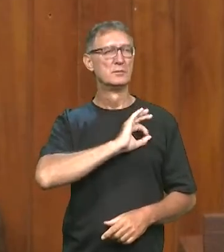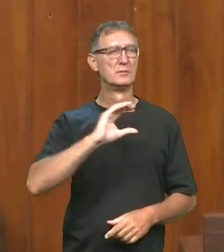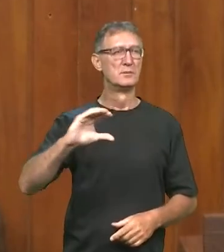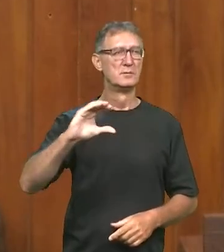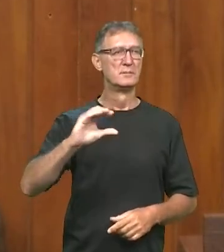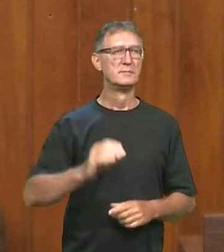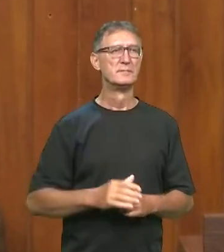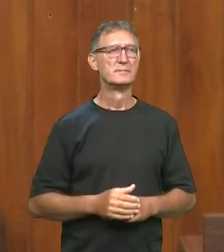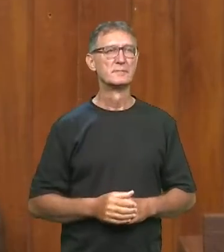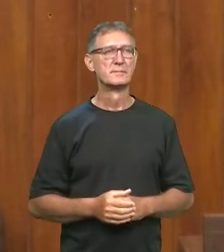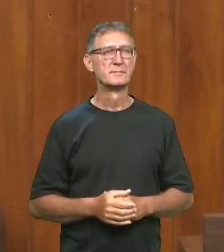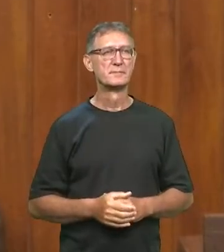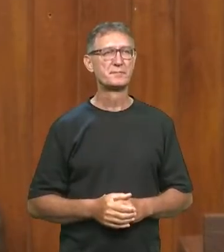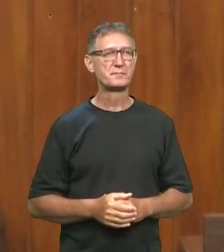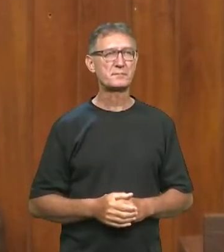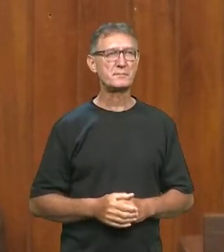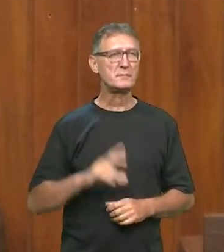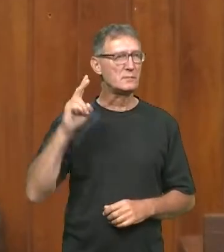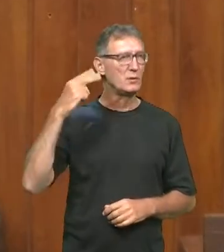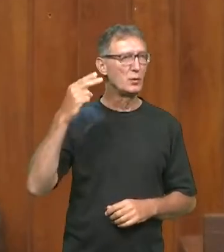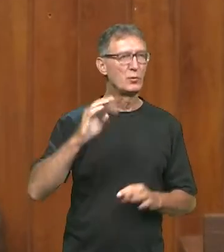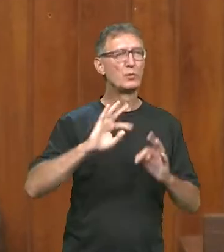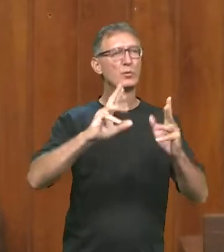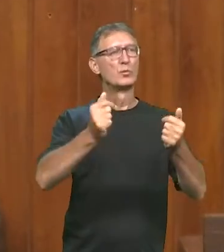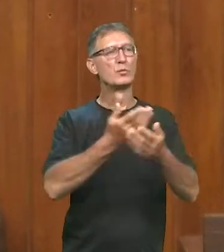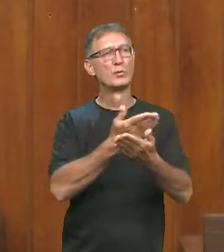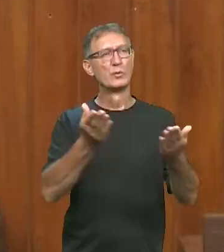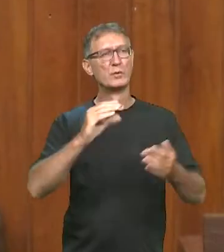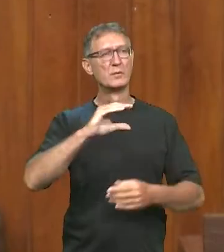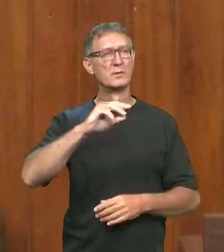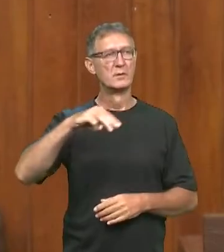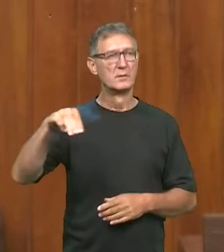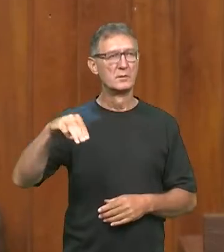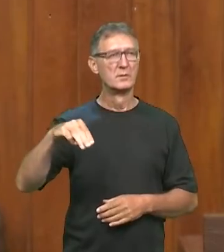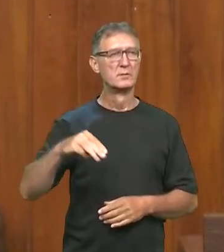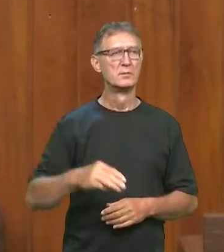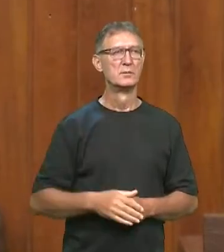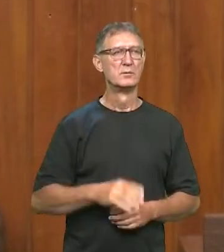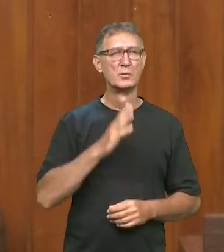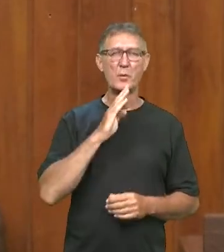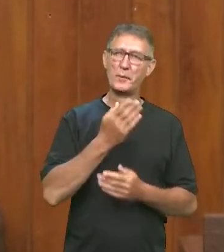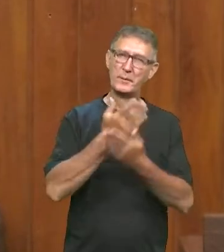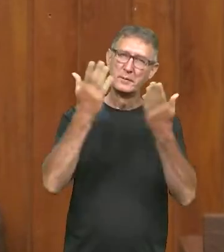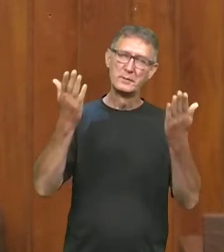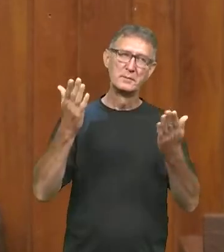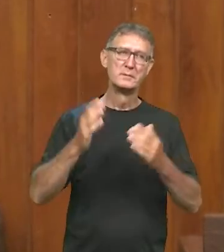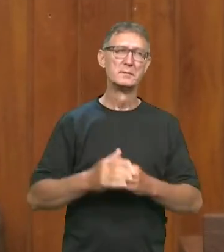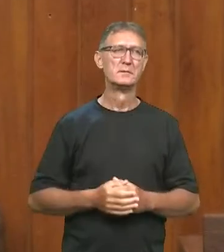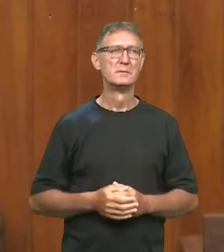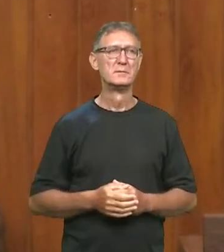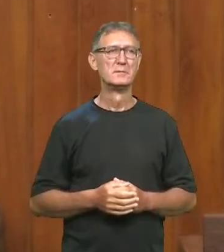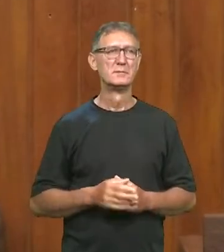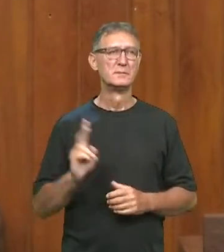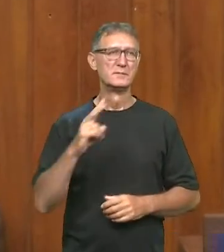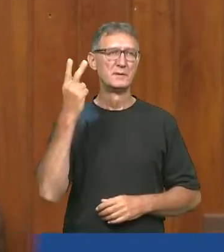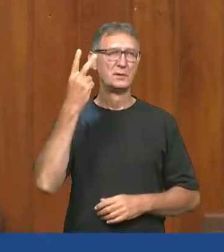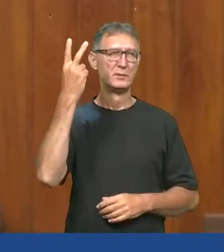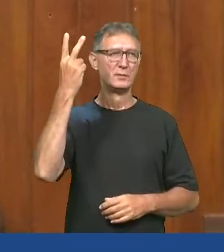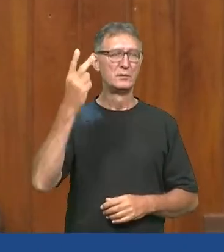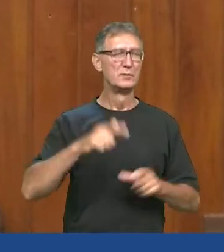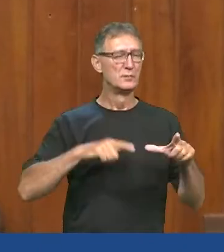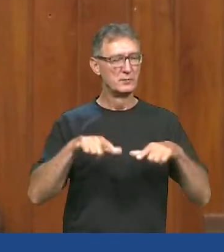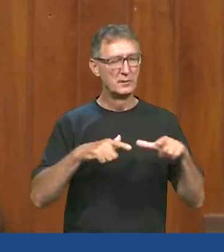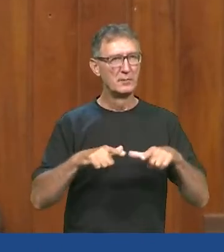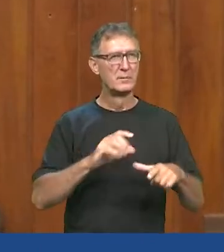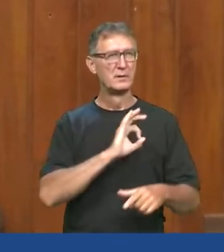falo em meu nome, tenho certeza que em nome de toda esta casa aqui, do reconhecimento do valoroso